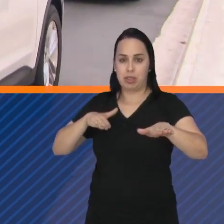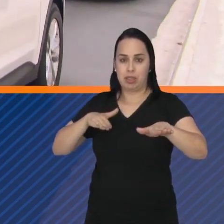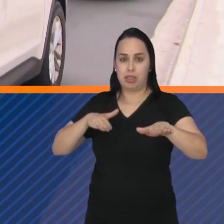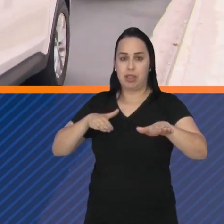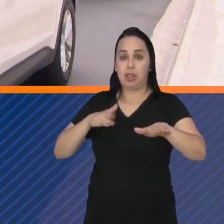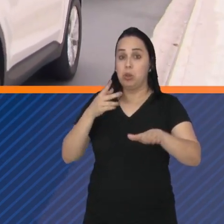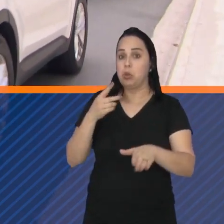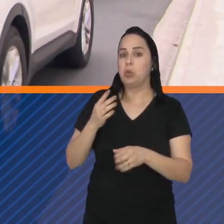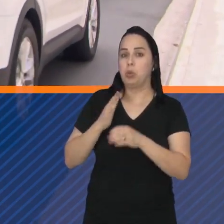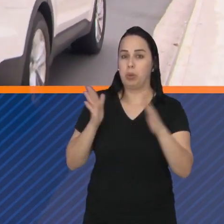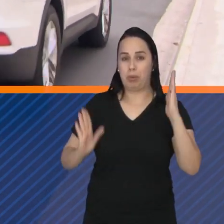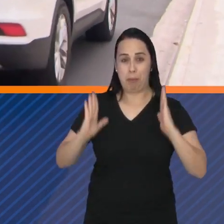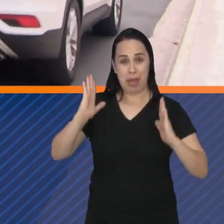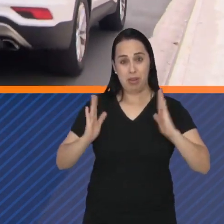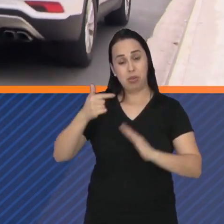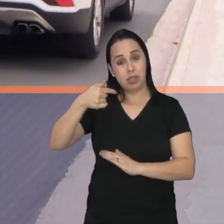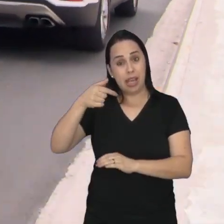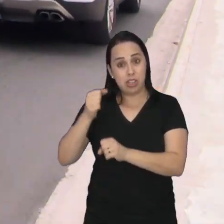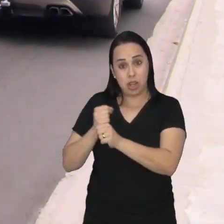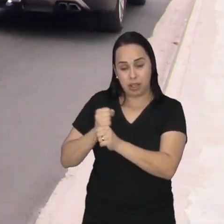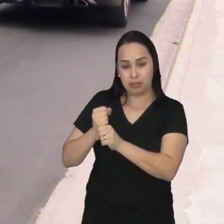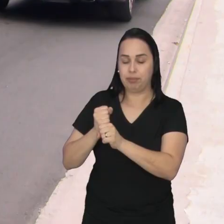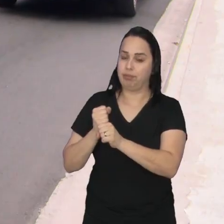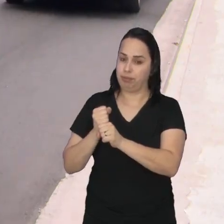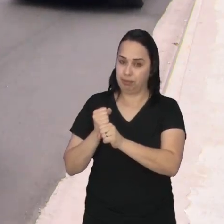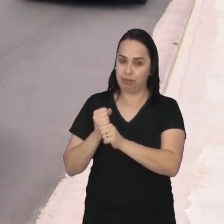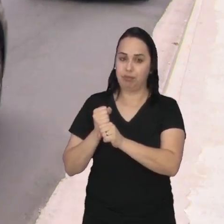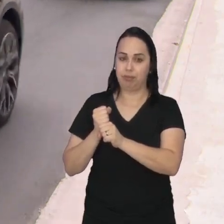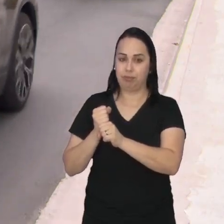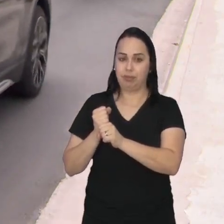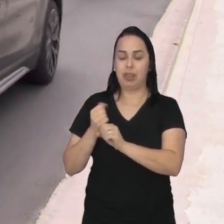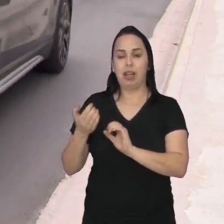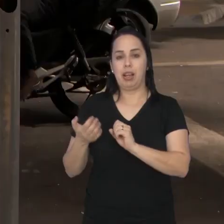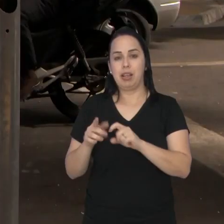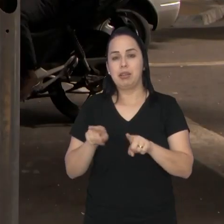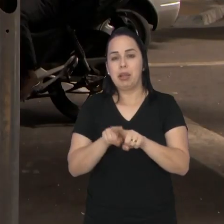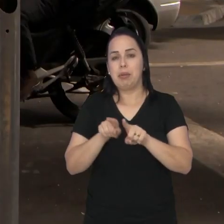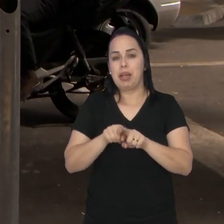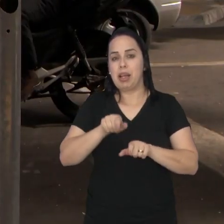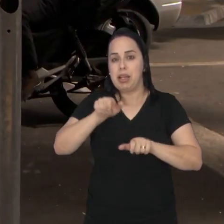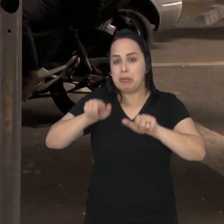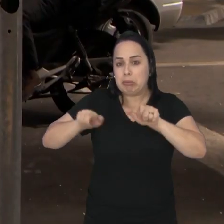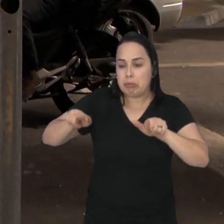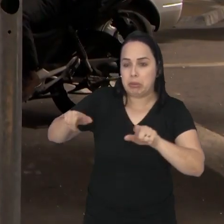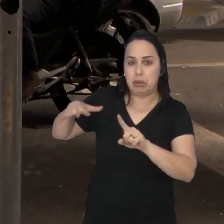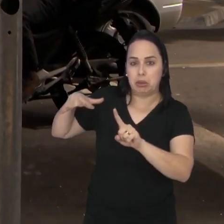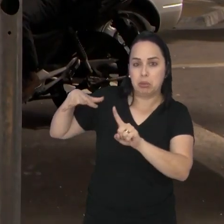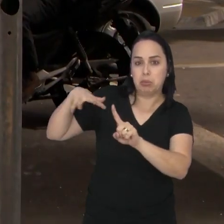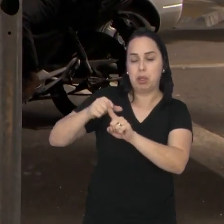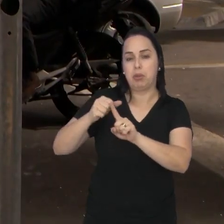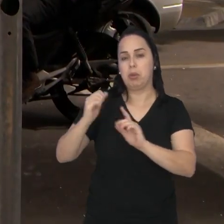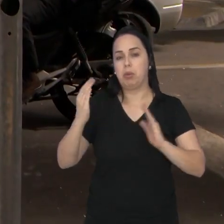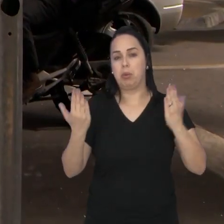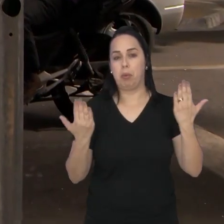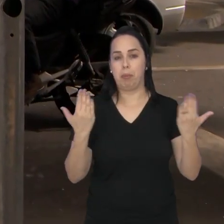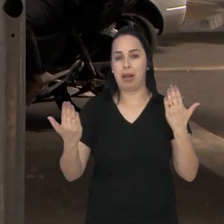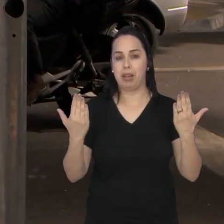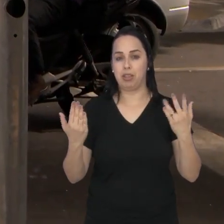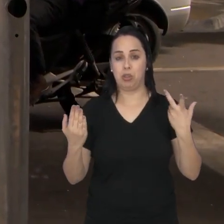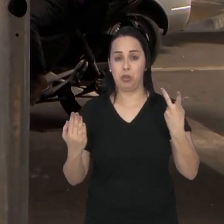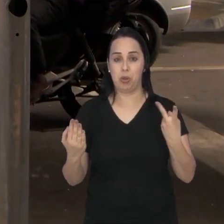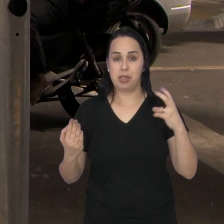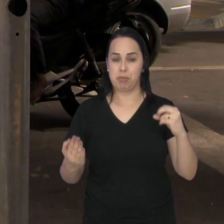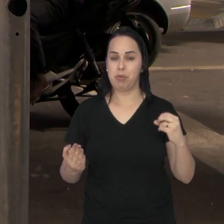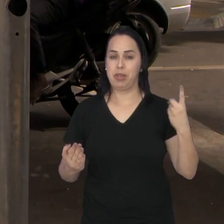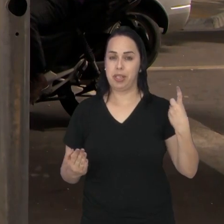municipais ao longo de 7 anos. O resultado teve como base a taxa de óbitos registrada em 2015